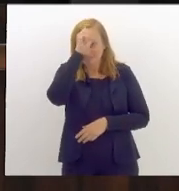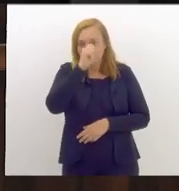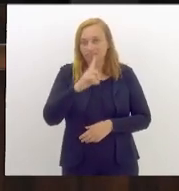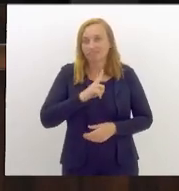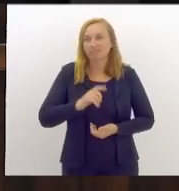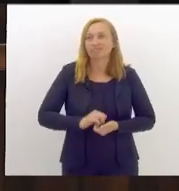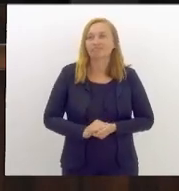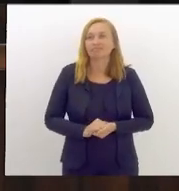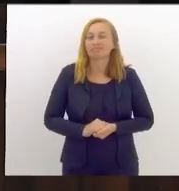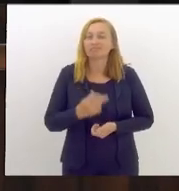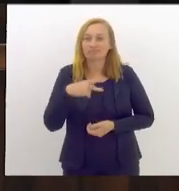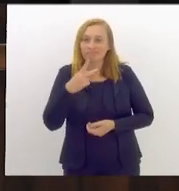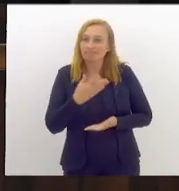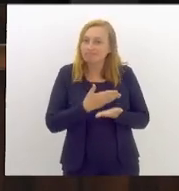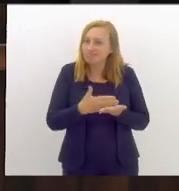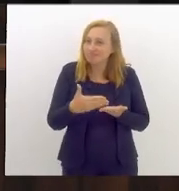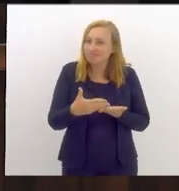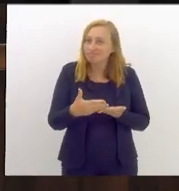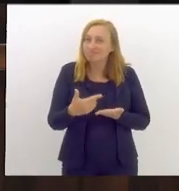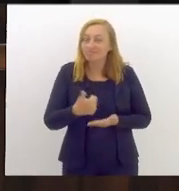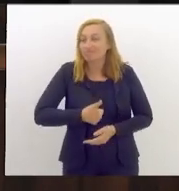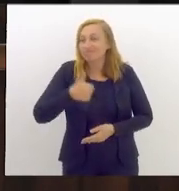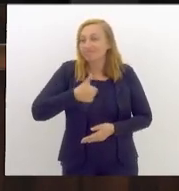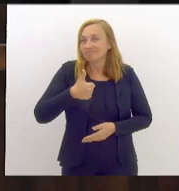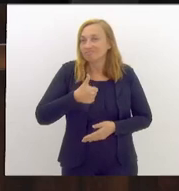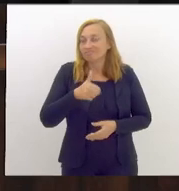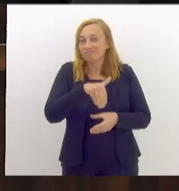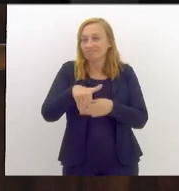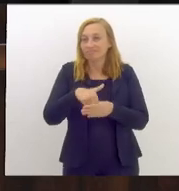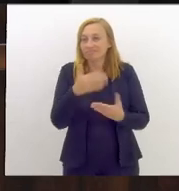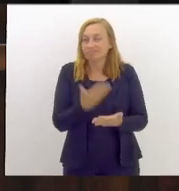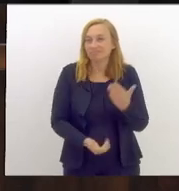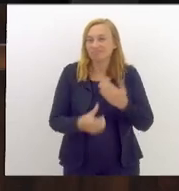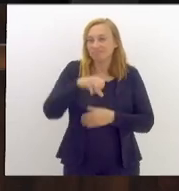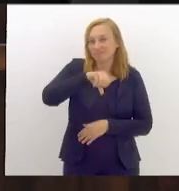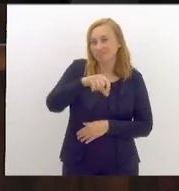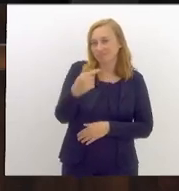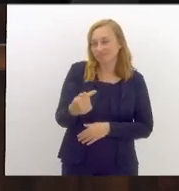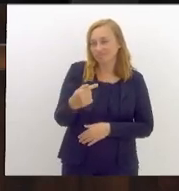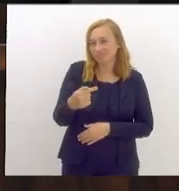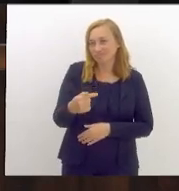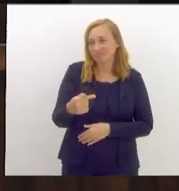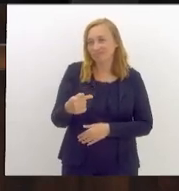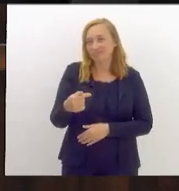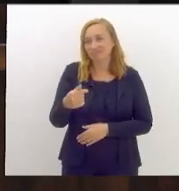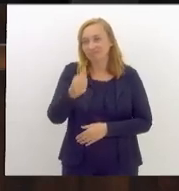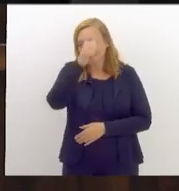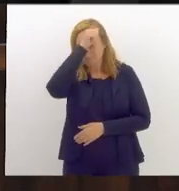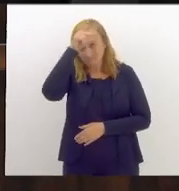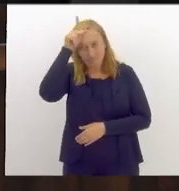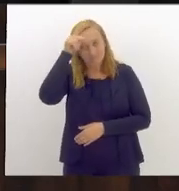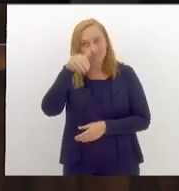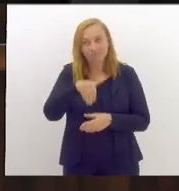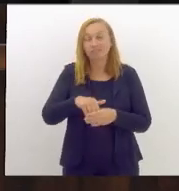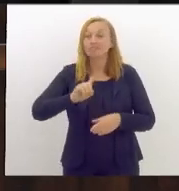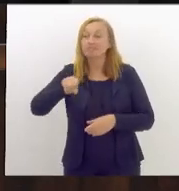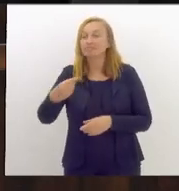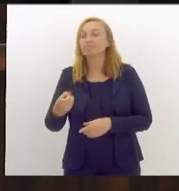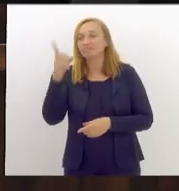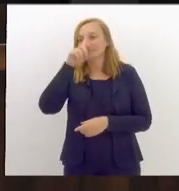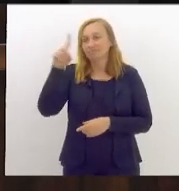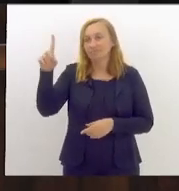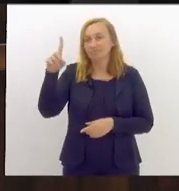e como eu disse no início minha primeira eleição perdi por 97 votos para prefeito depois Deus